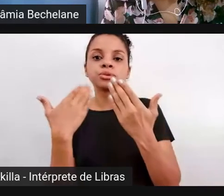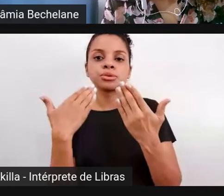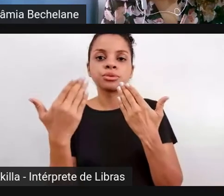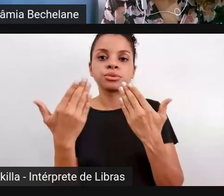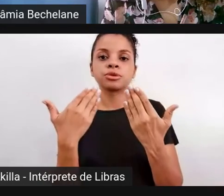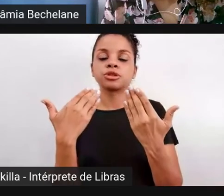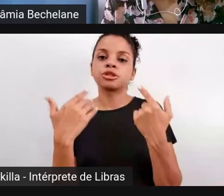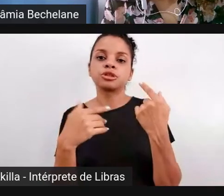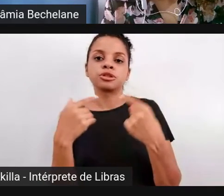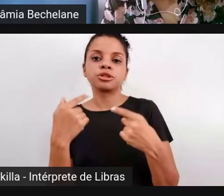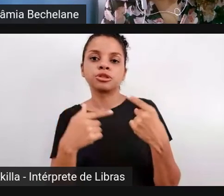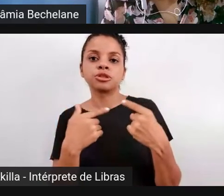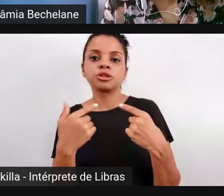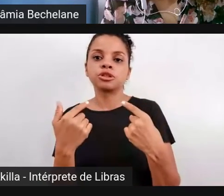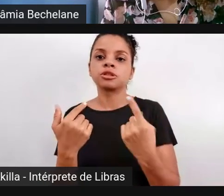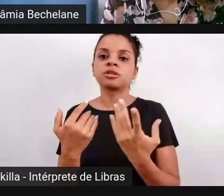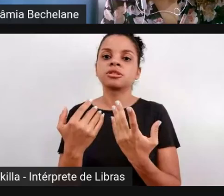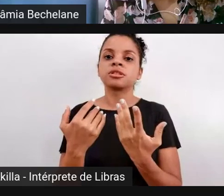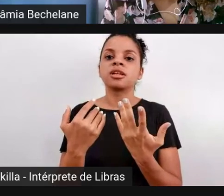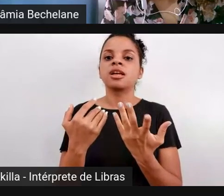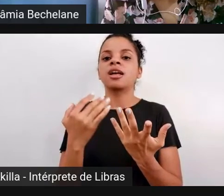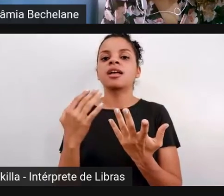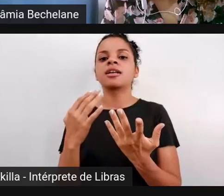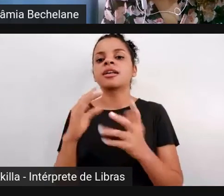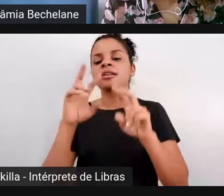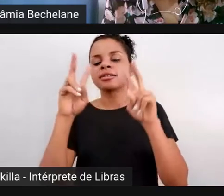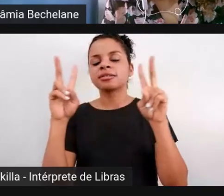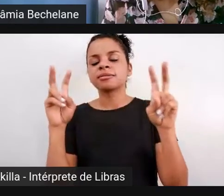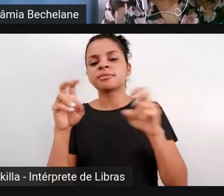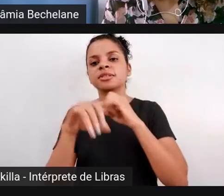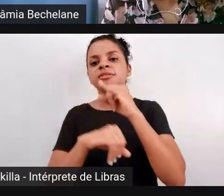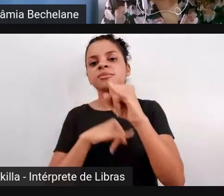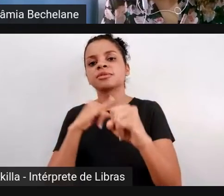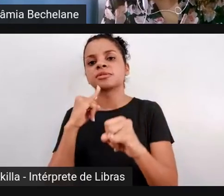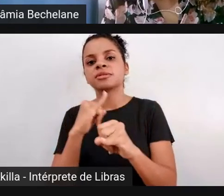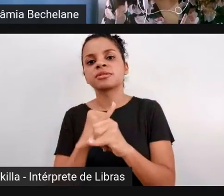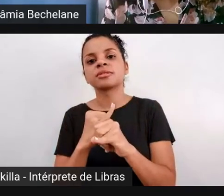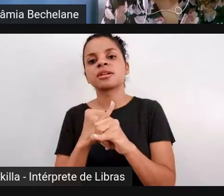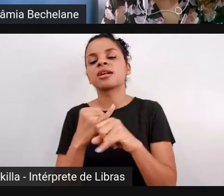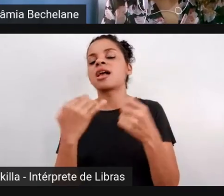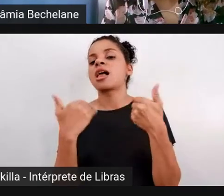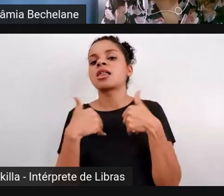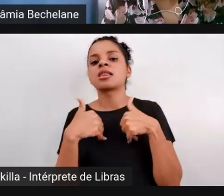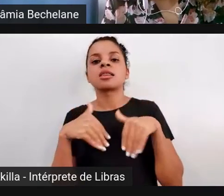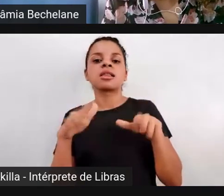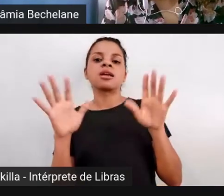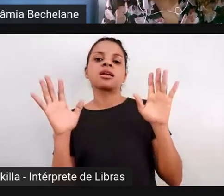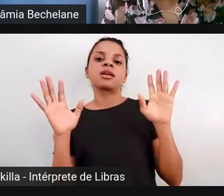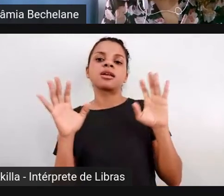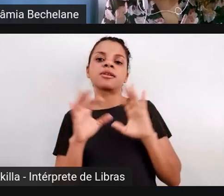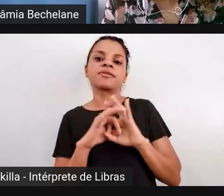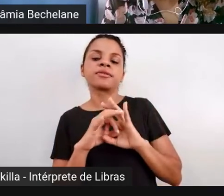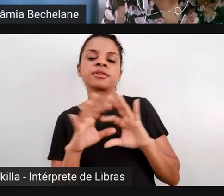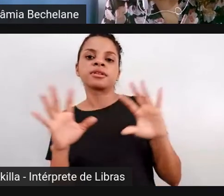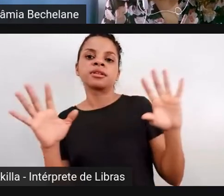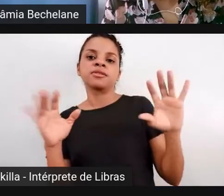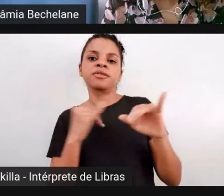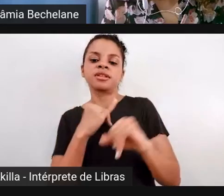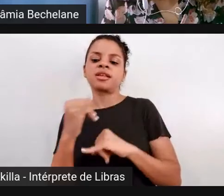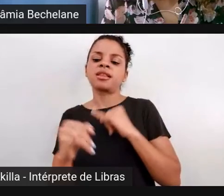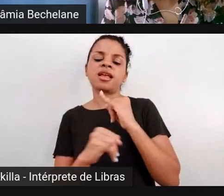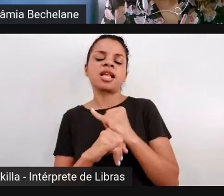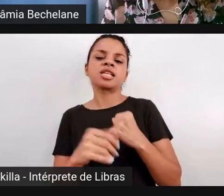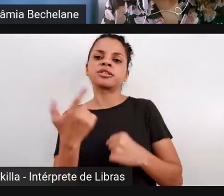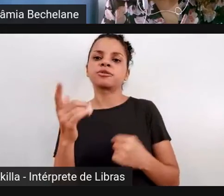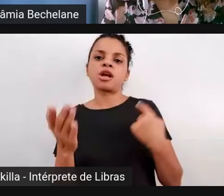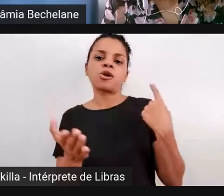mais frugal da internet, essa coisa, né, mais casual de uma internet que não tem tanto compromisso, que as pessoas